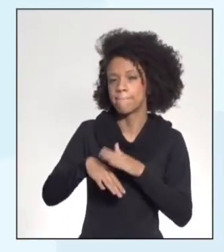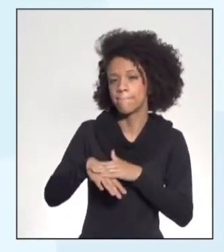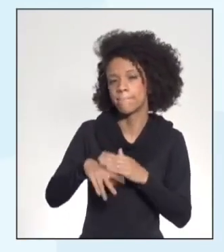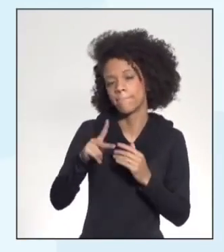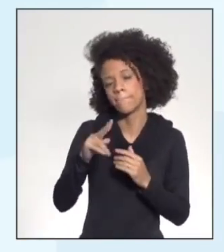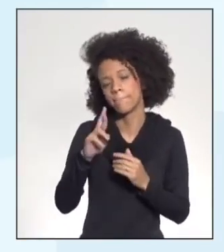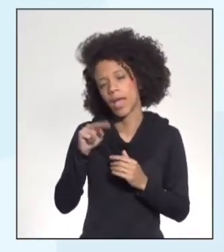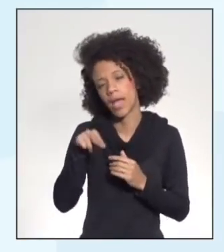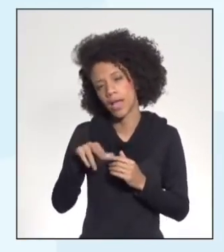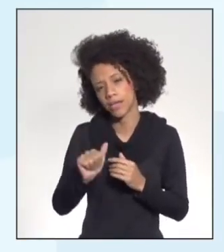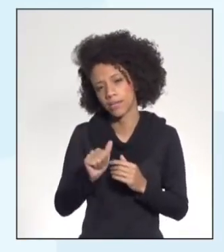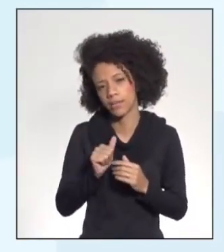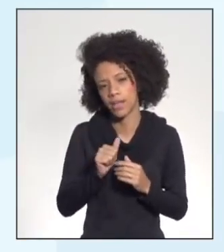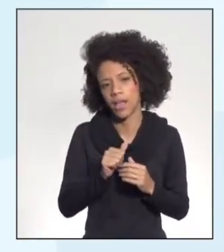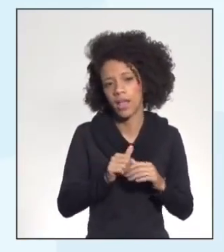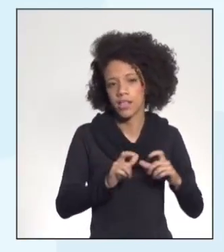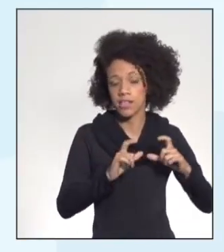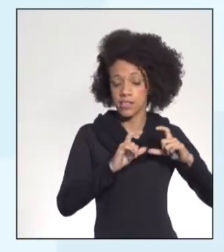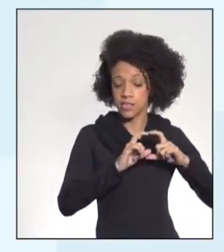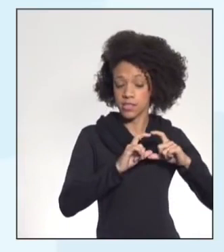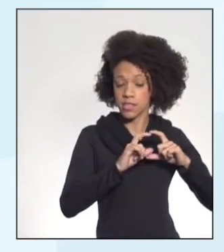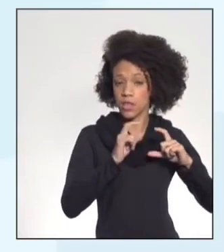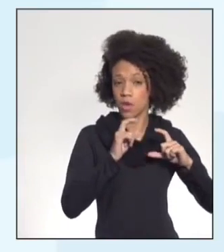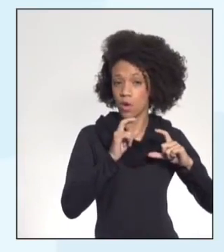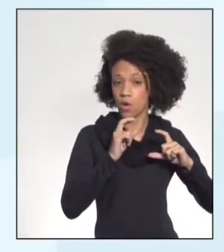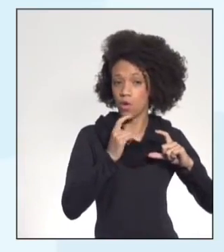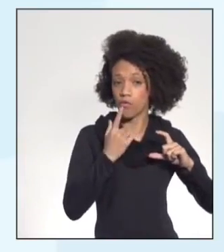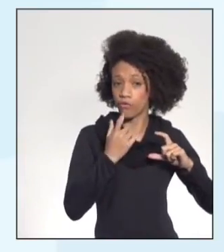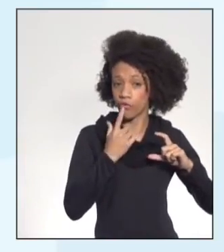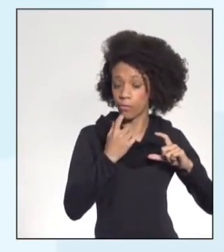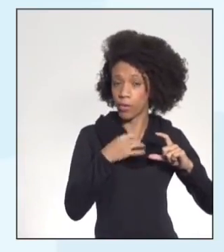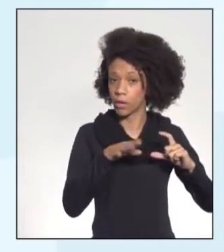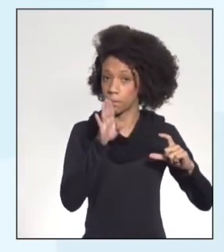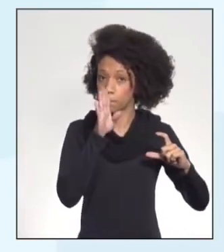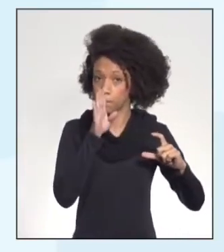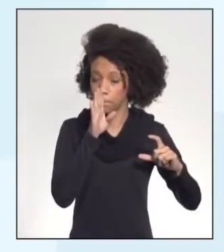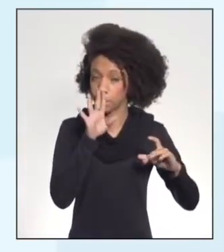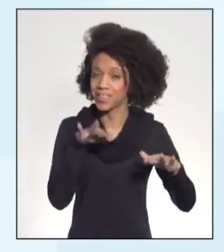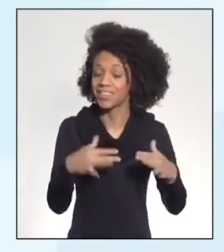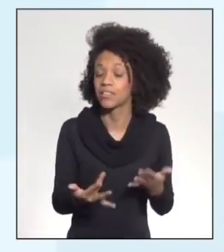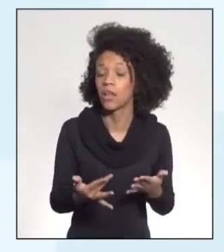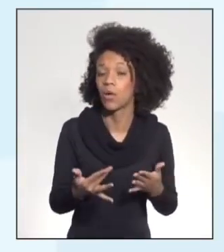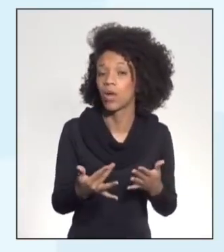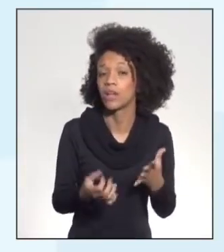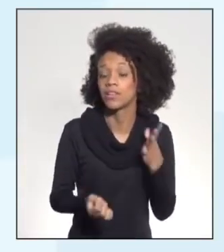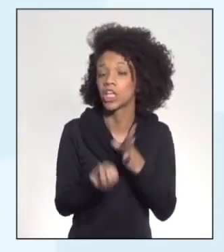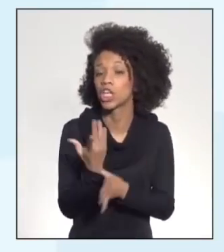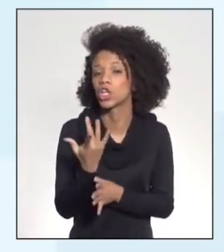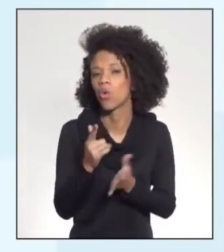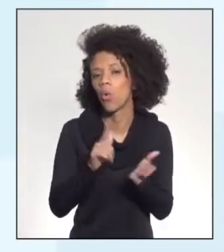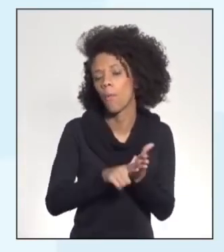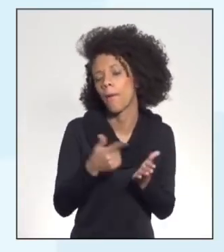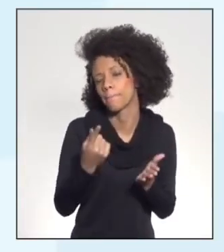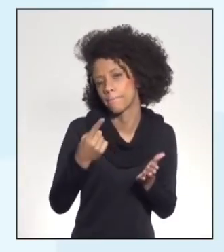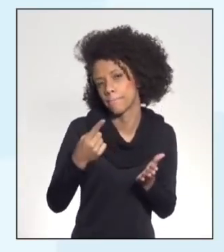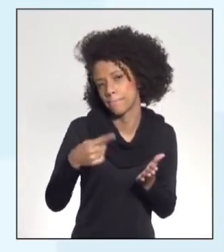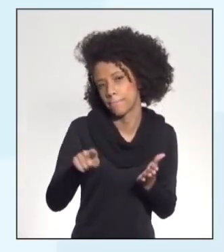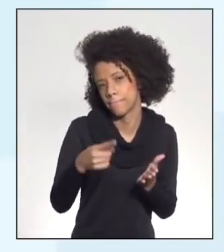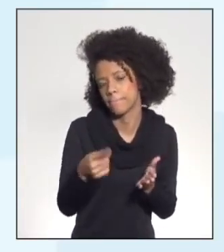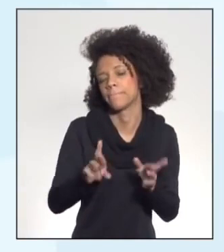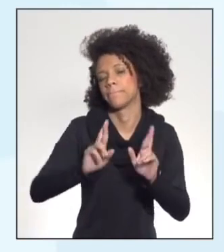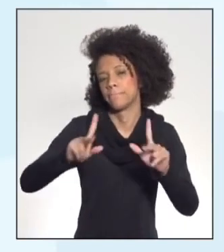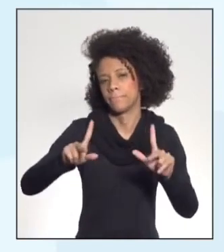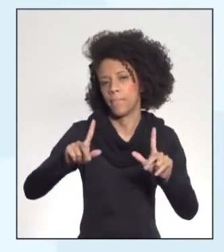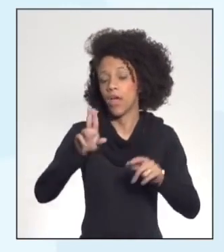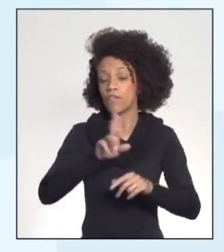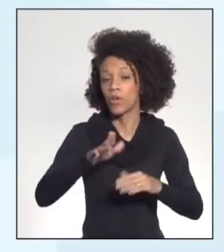silêncio. Em vez de ele usar essa partitura para fazer o instrumento musical, ele vai usar o próprio corpo para fazer. Você